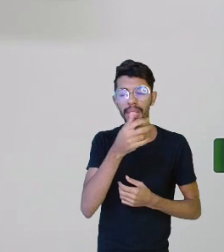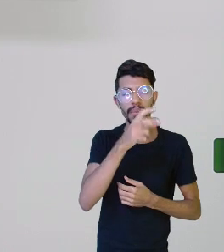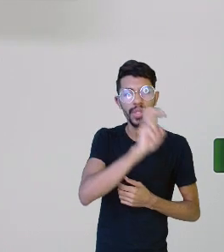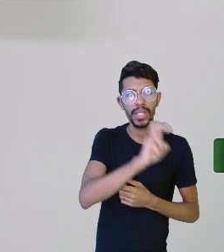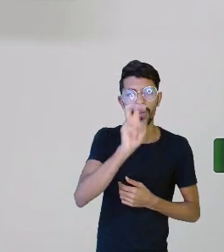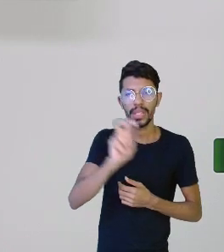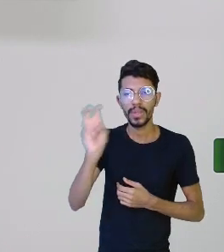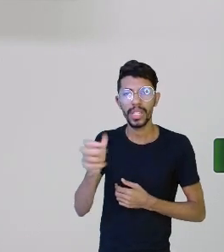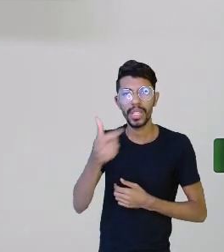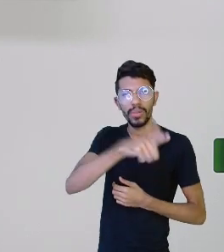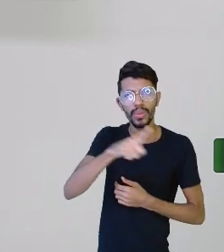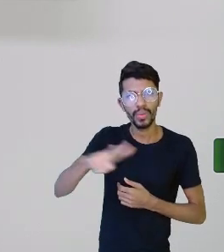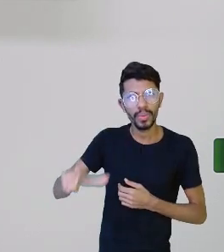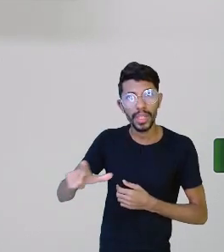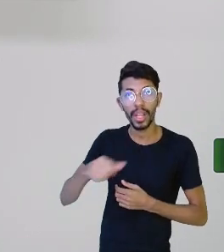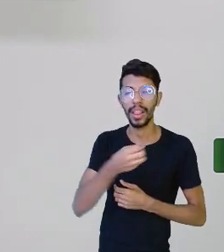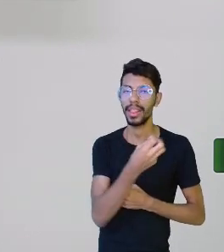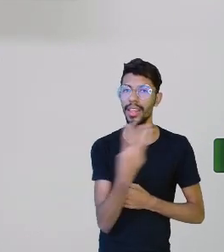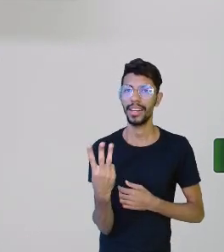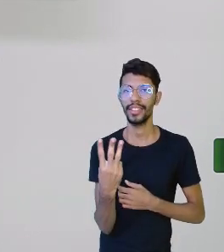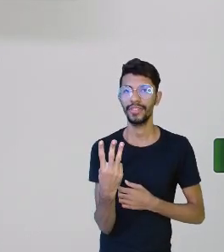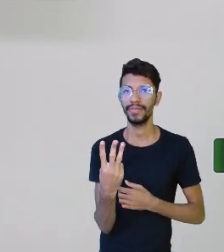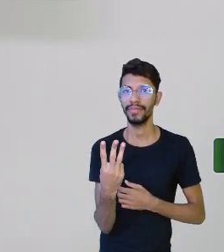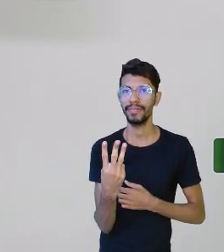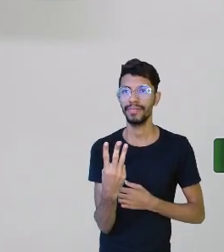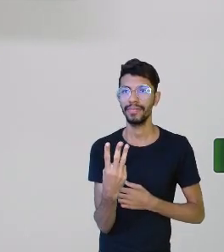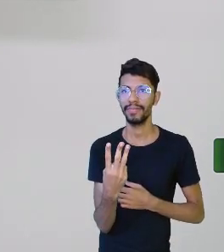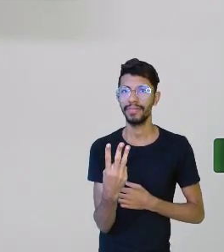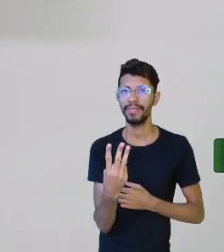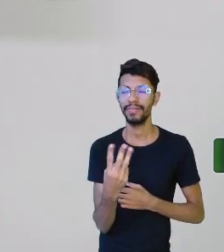repetida? 3 vezes. Então,